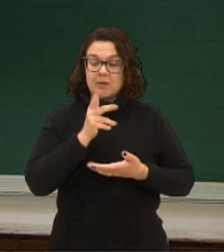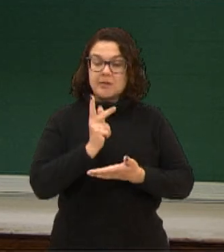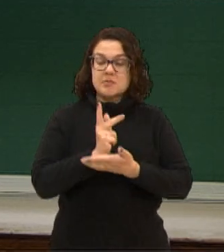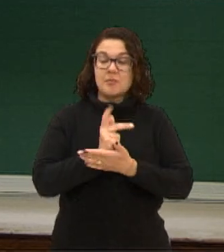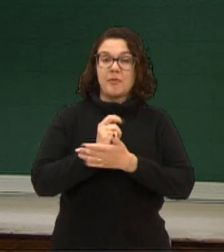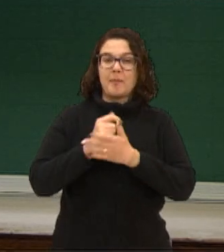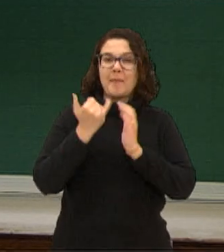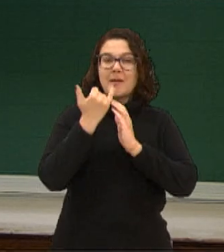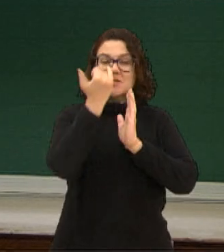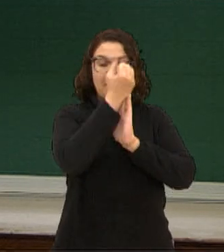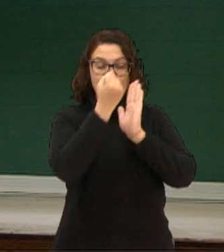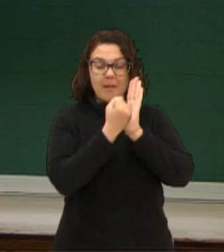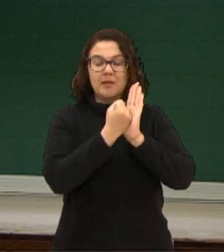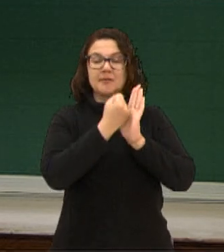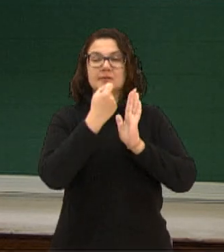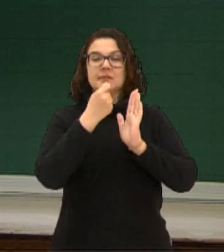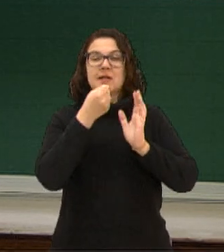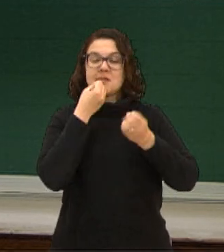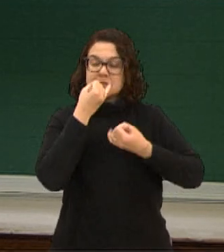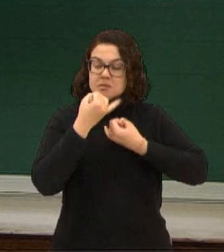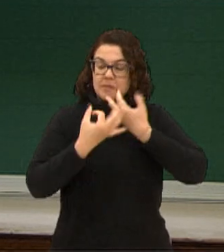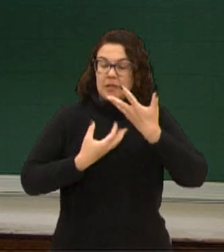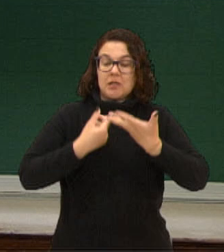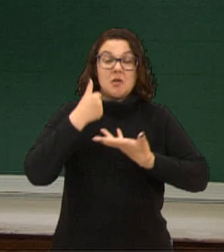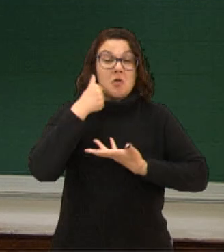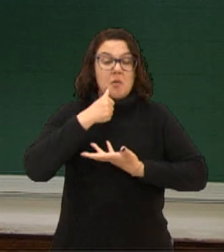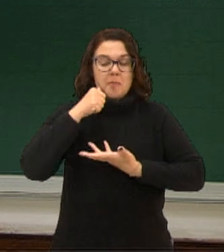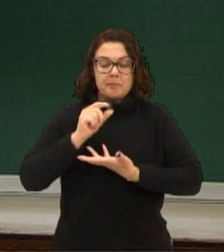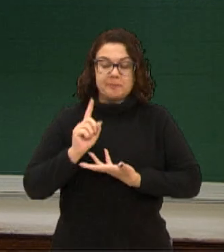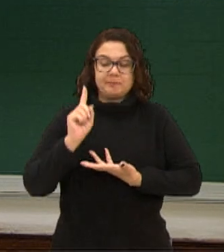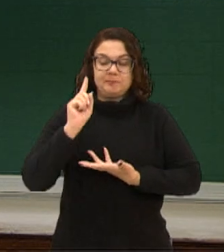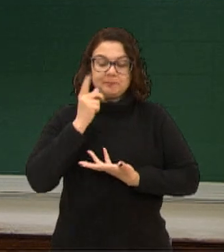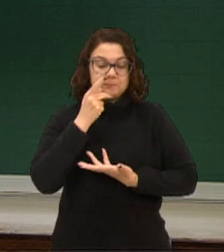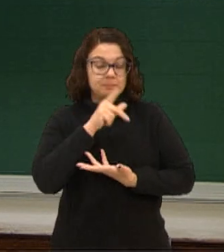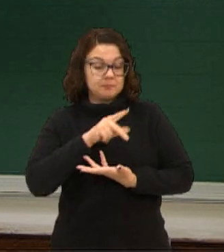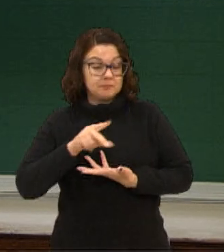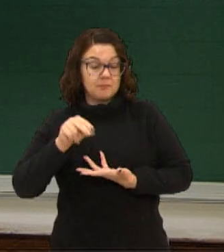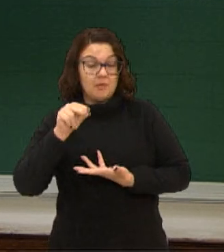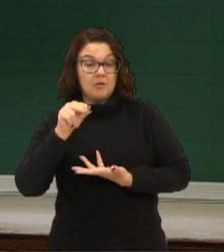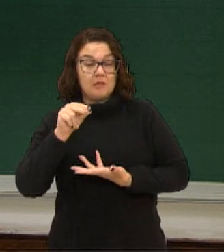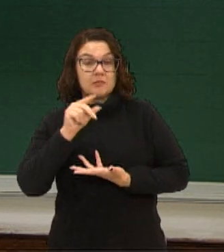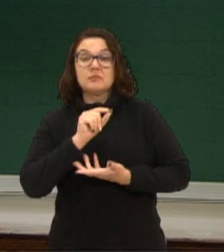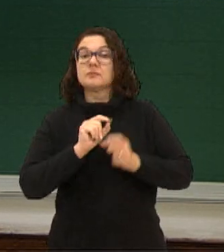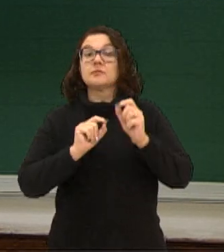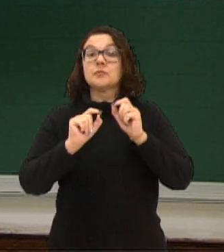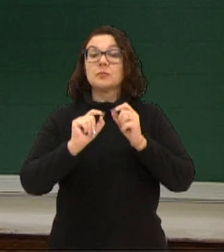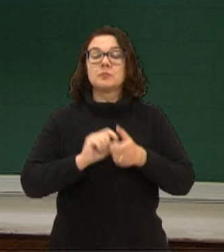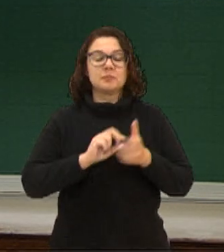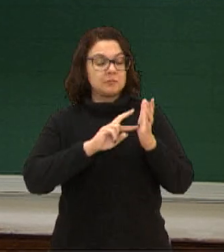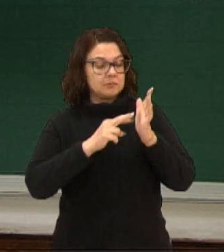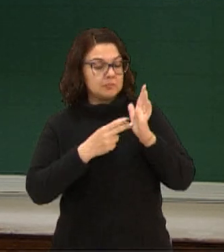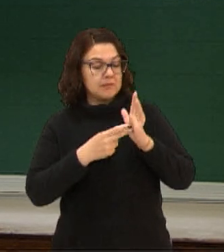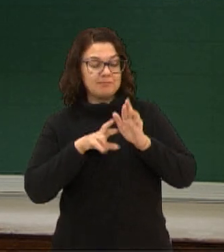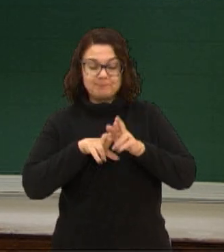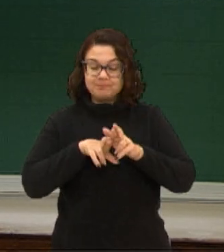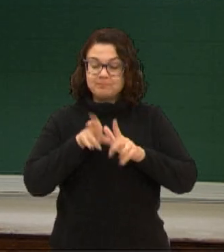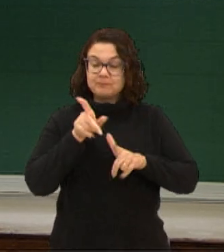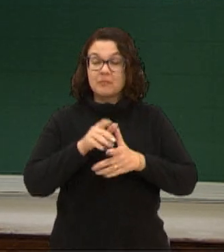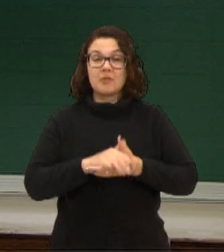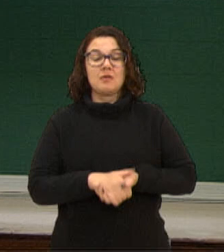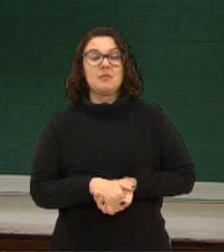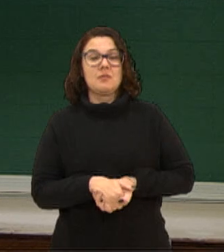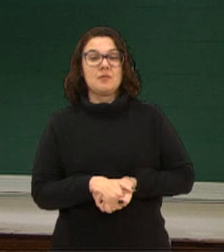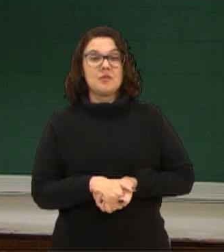que vão aparecendo no texto, os comentários que a protagonista vai fazendo a respeito, né, dessa